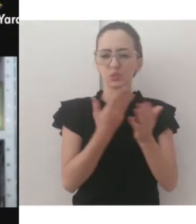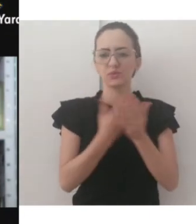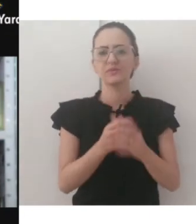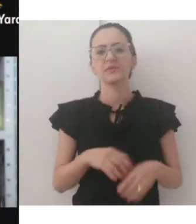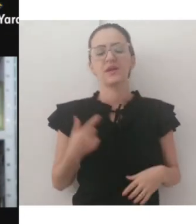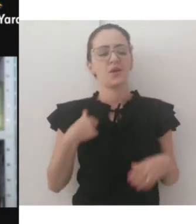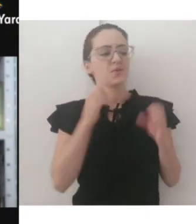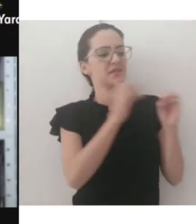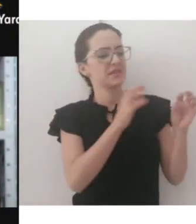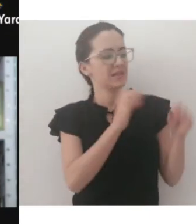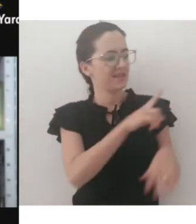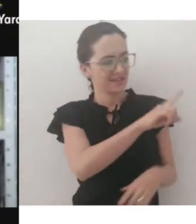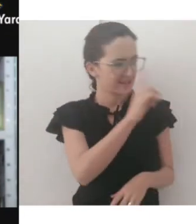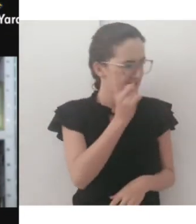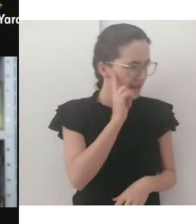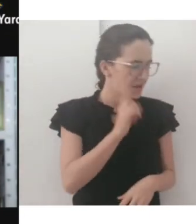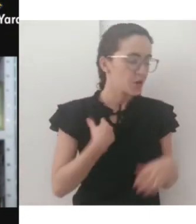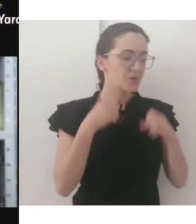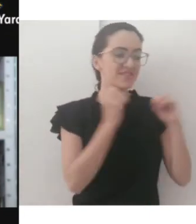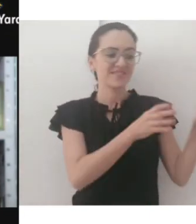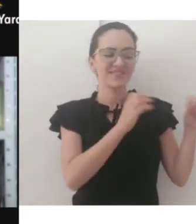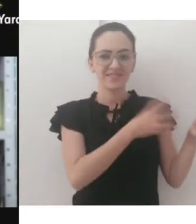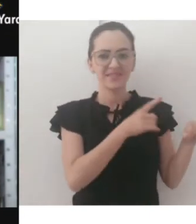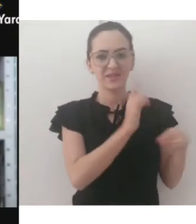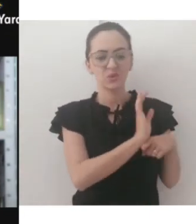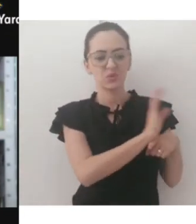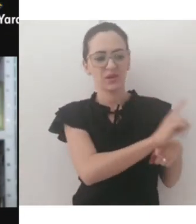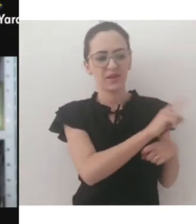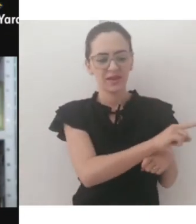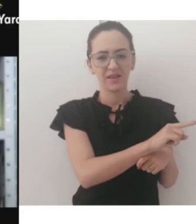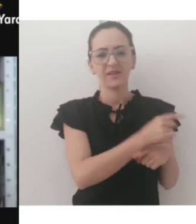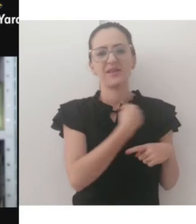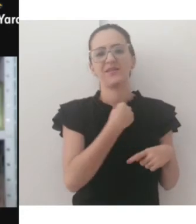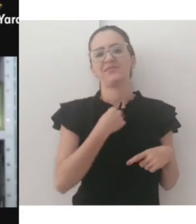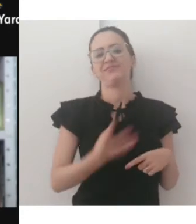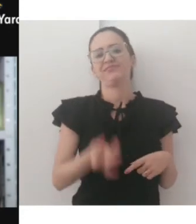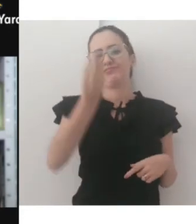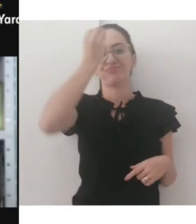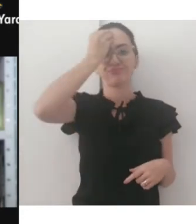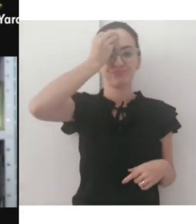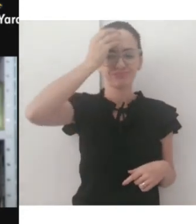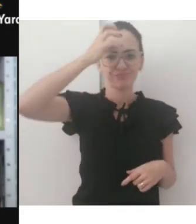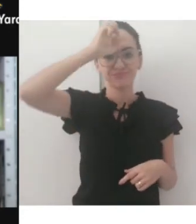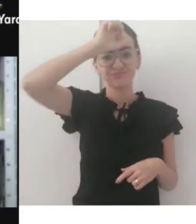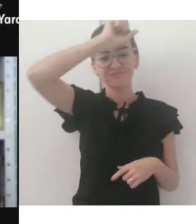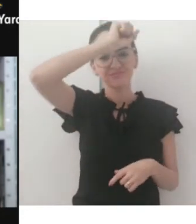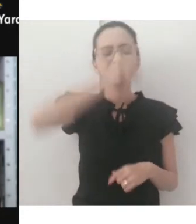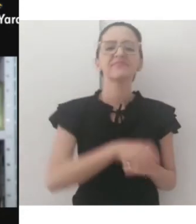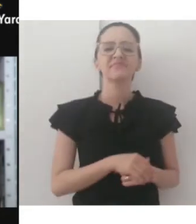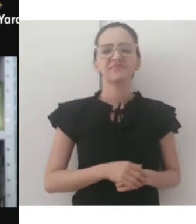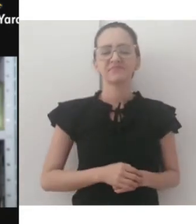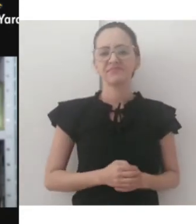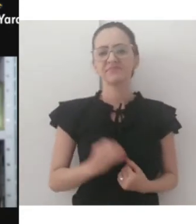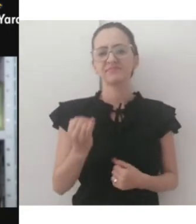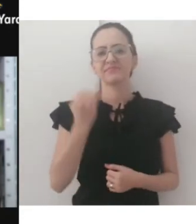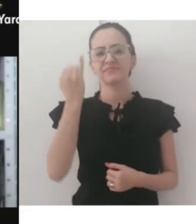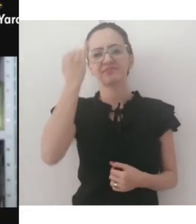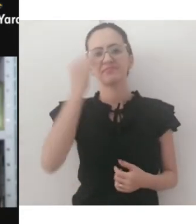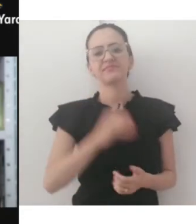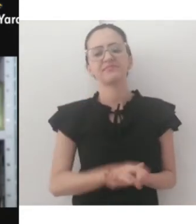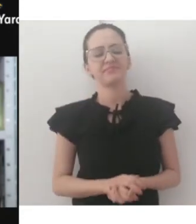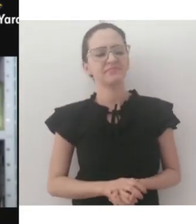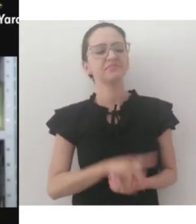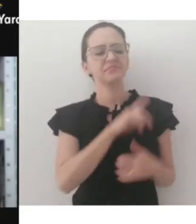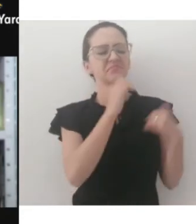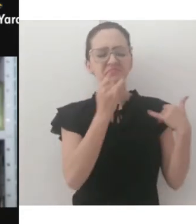estudo no meu processo formativo, que a gente ensina, a gente aprende muito ao ensinar o colega que está com dificuldade. Então, é